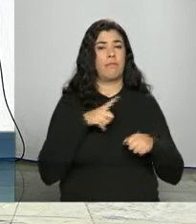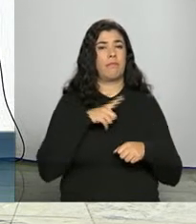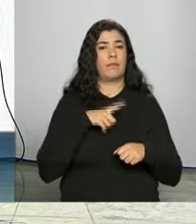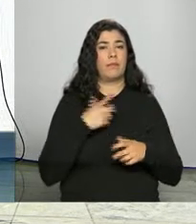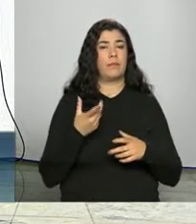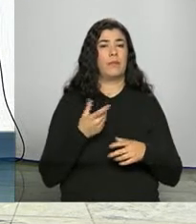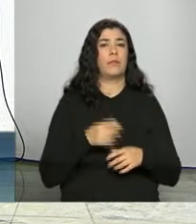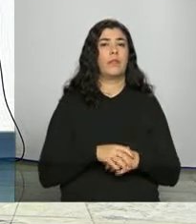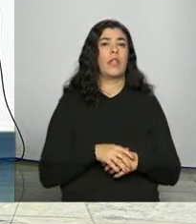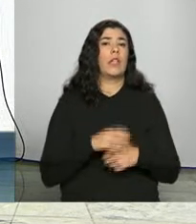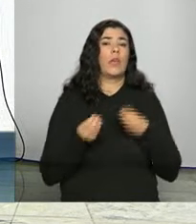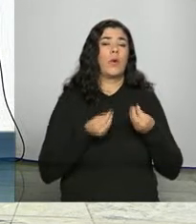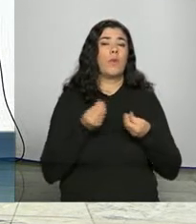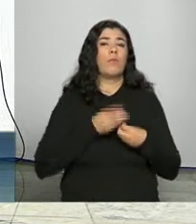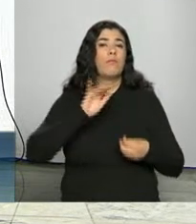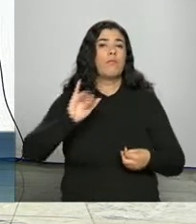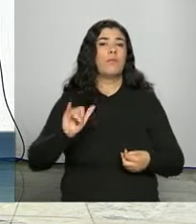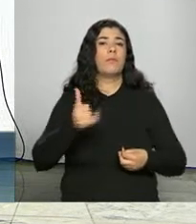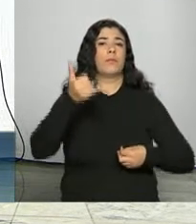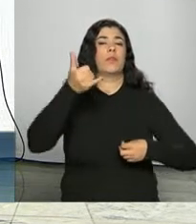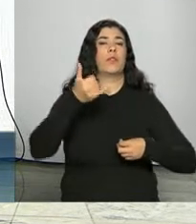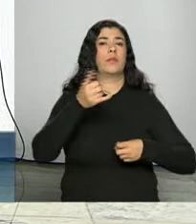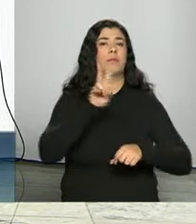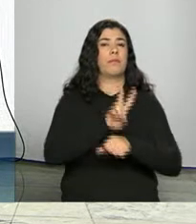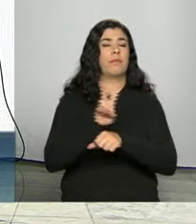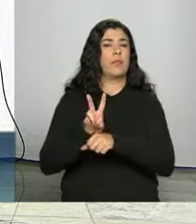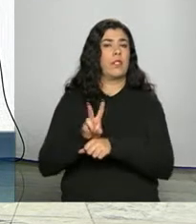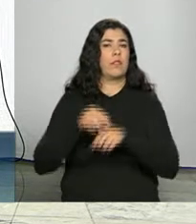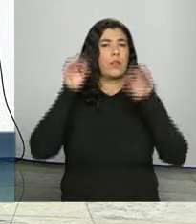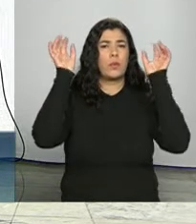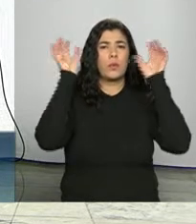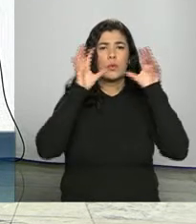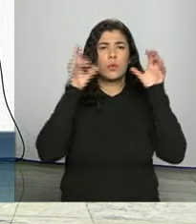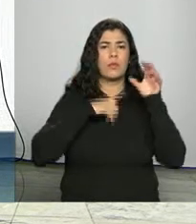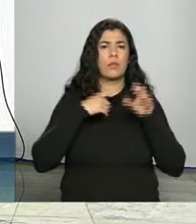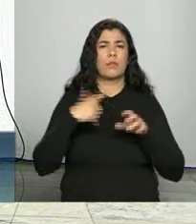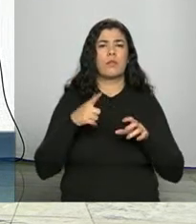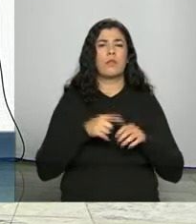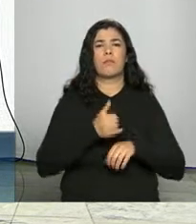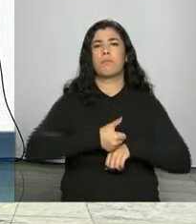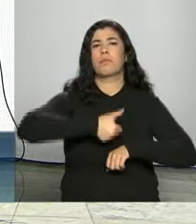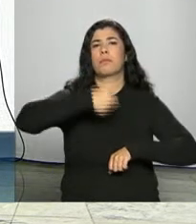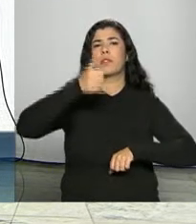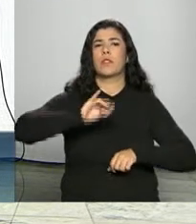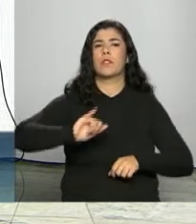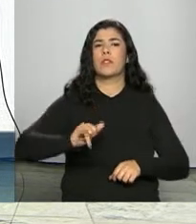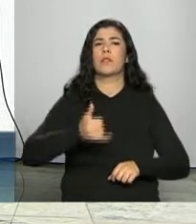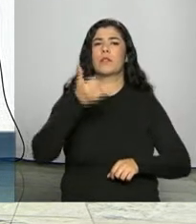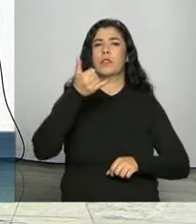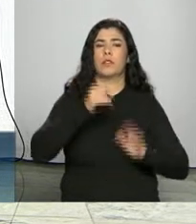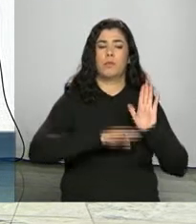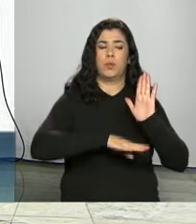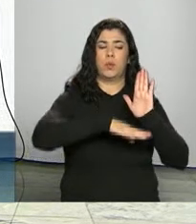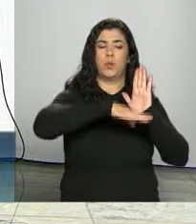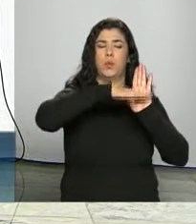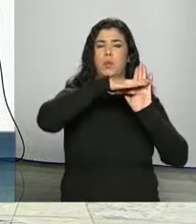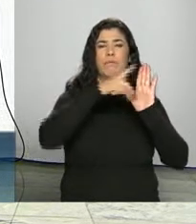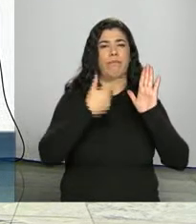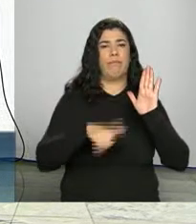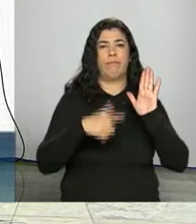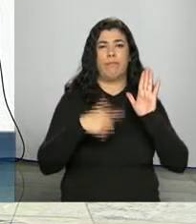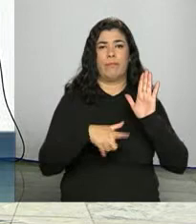é o tem um desafio de recuperar o reservatório o que choveu não foi não foi suficiente para recuperar os relatórios a